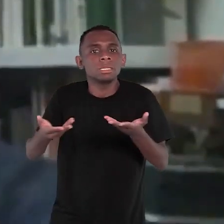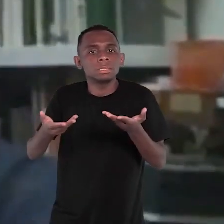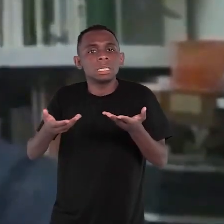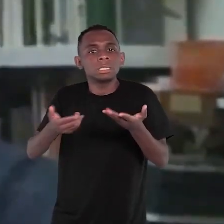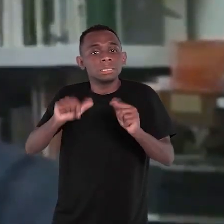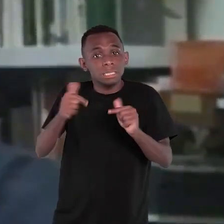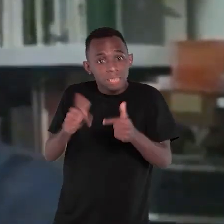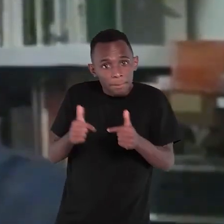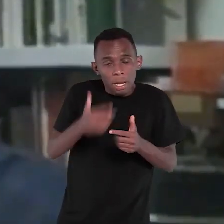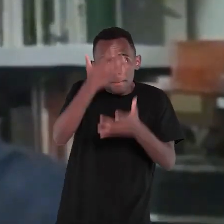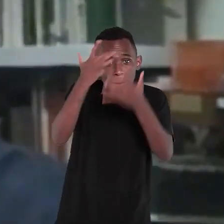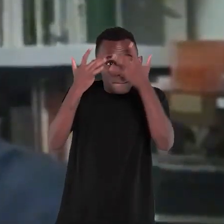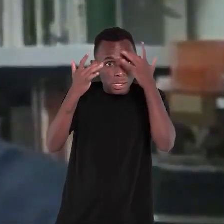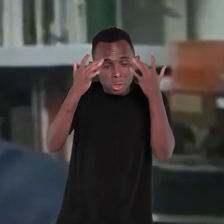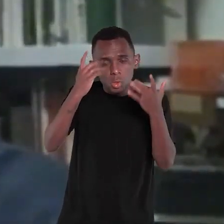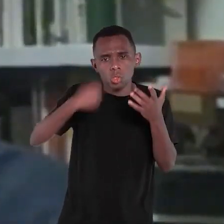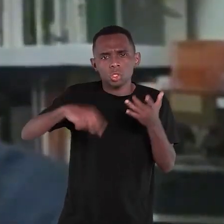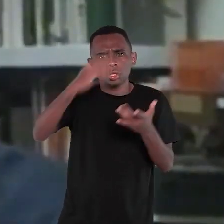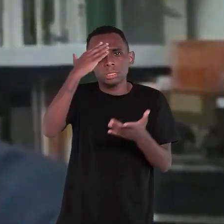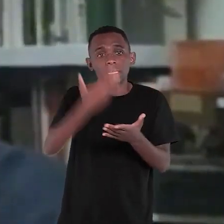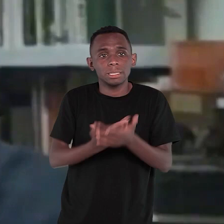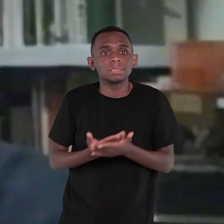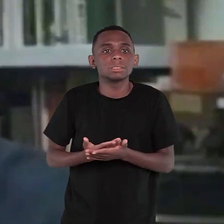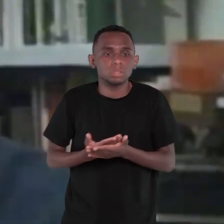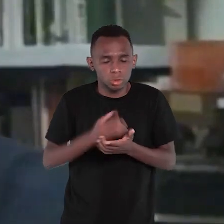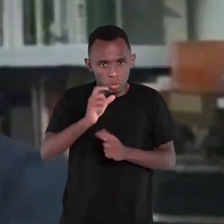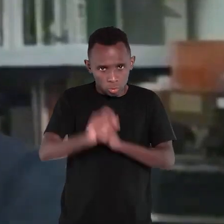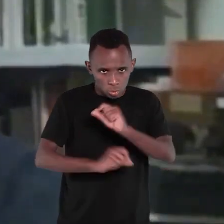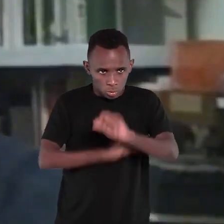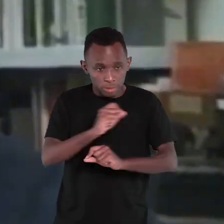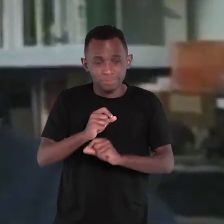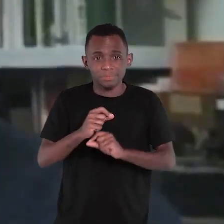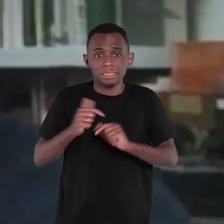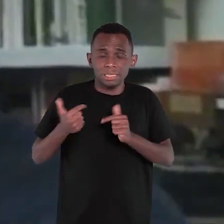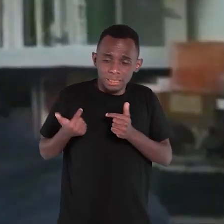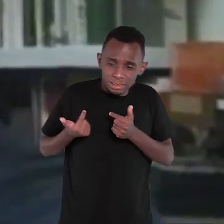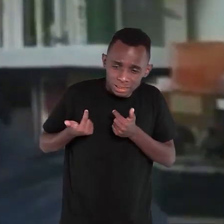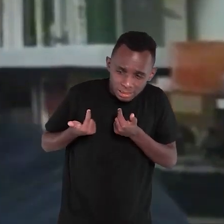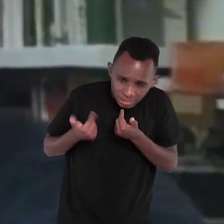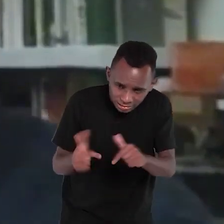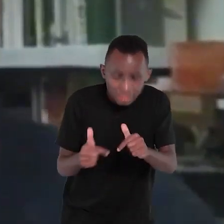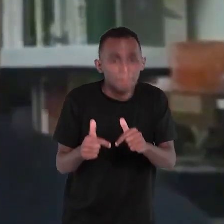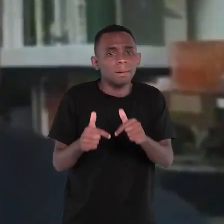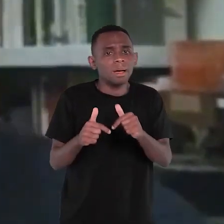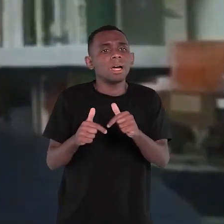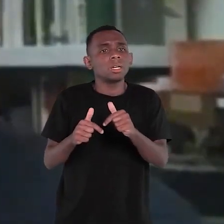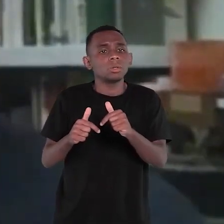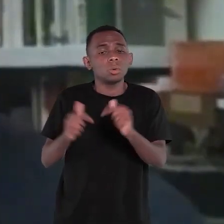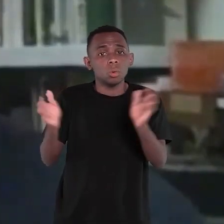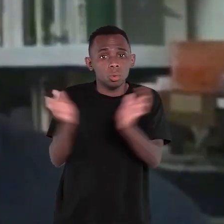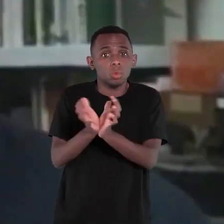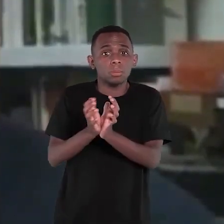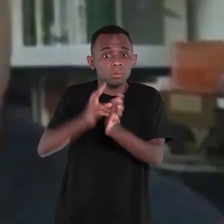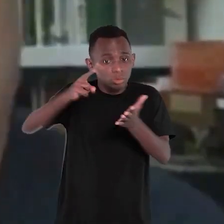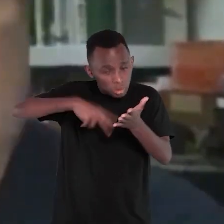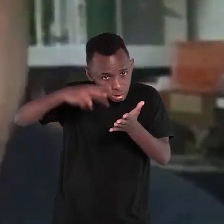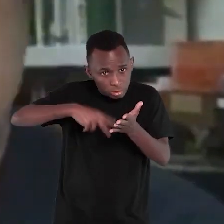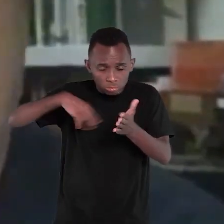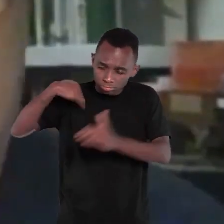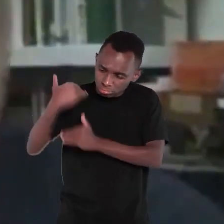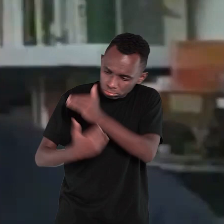esse serviço para as pessoas, a gente acredita que, inclusive, esse serviço traz um novo contingente de leitores,